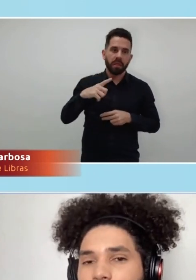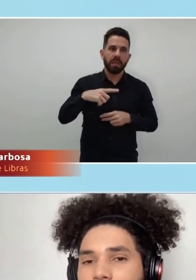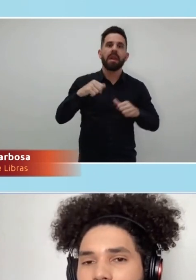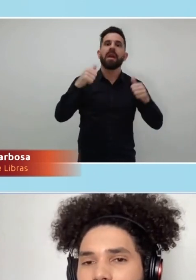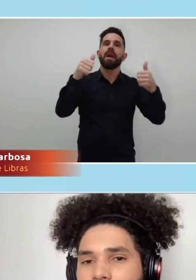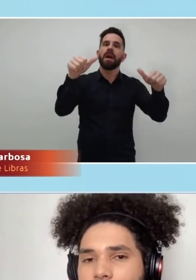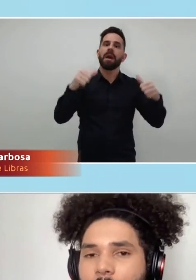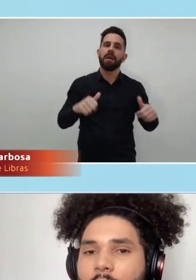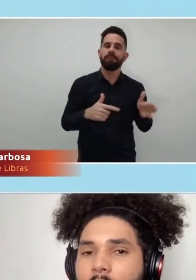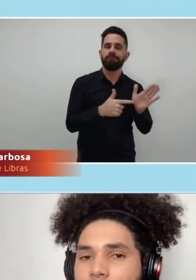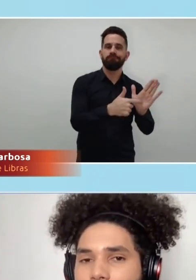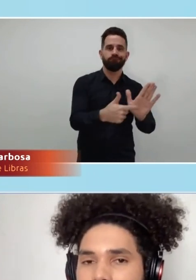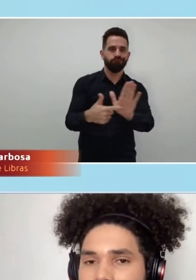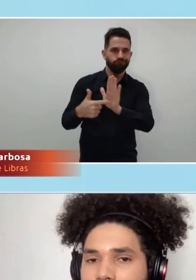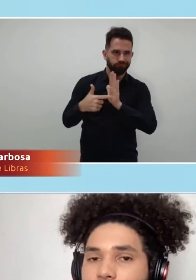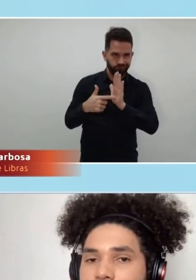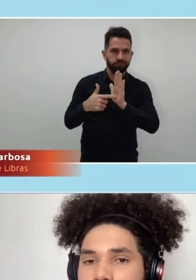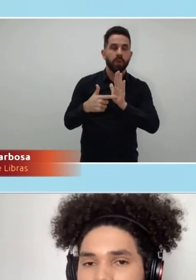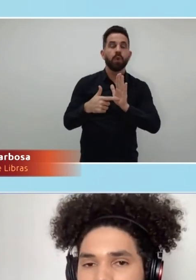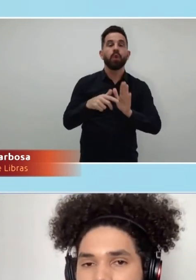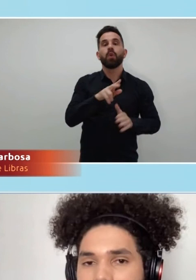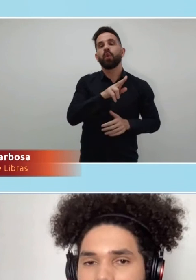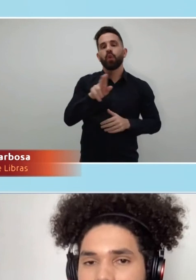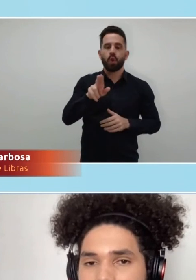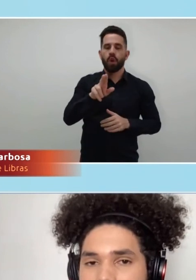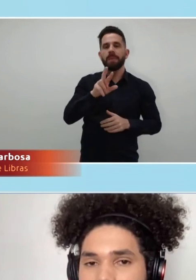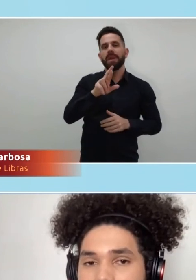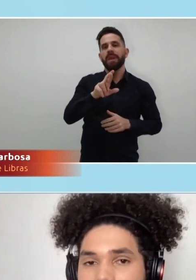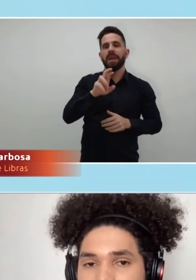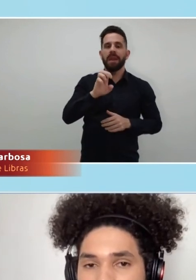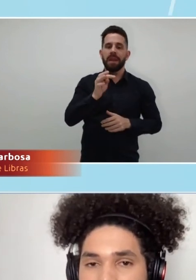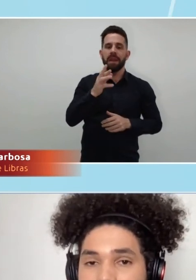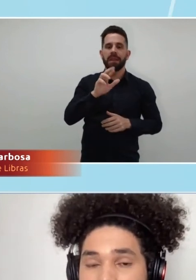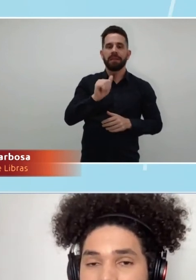Retrato Falados. Relatos,